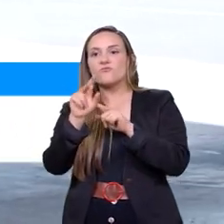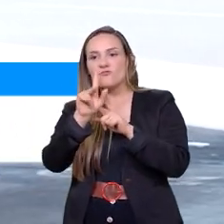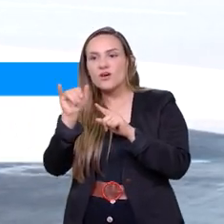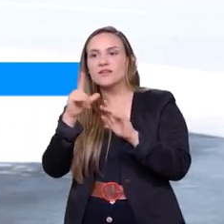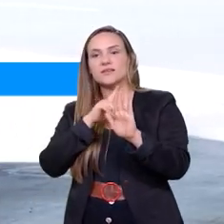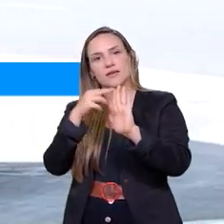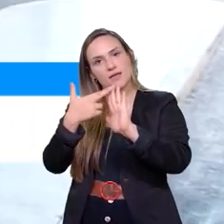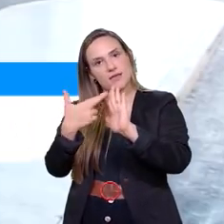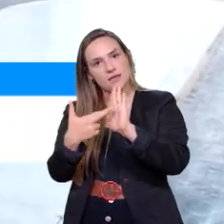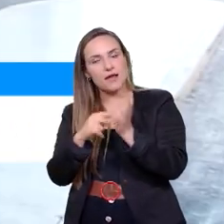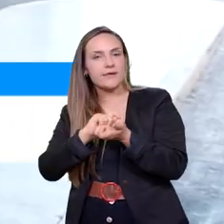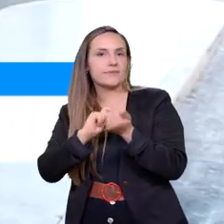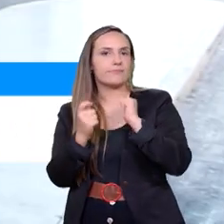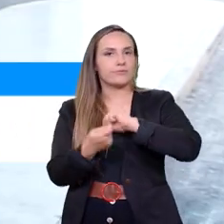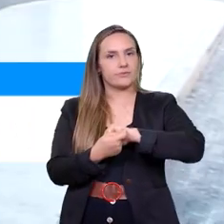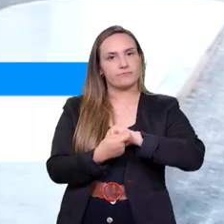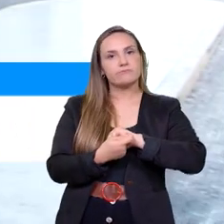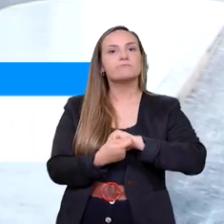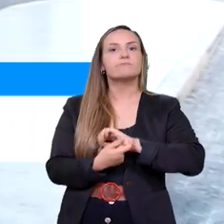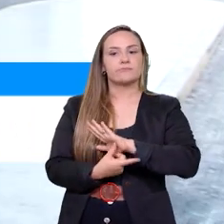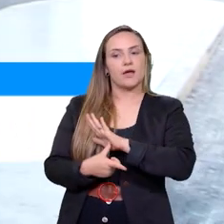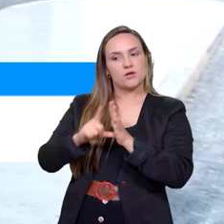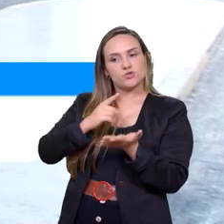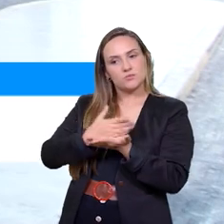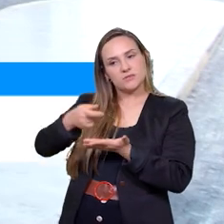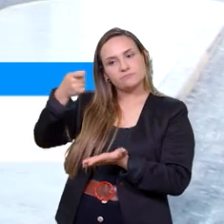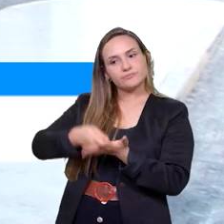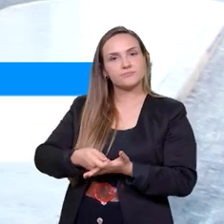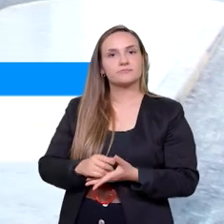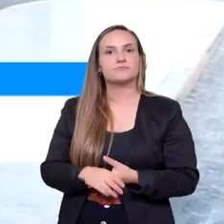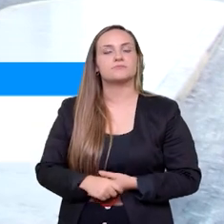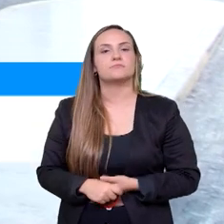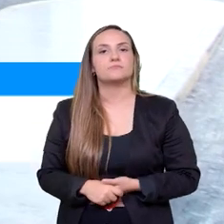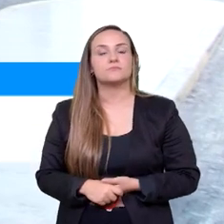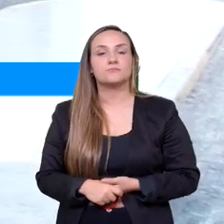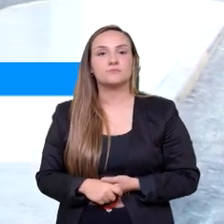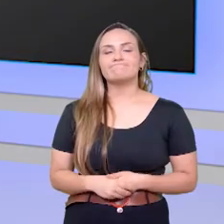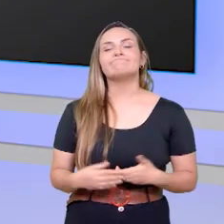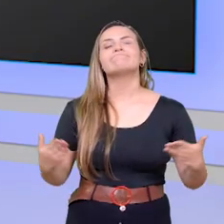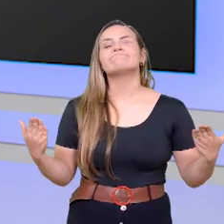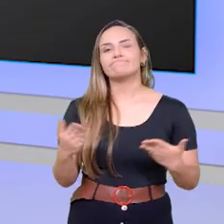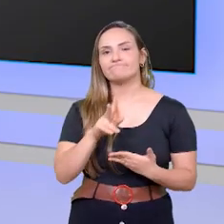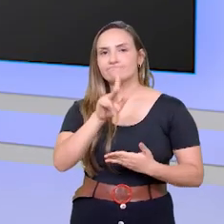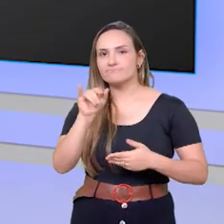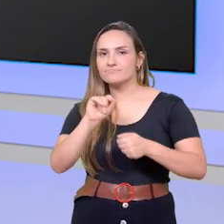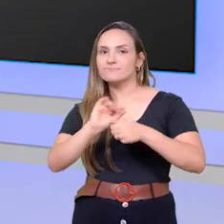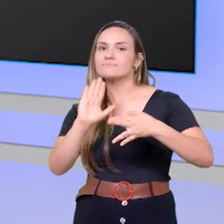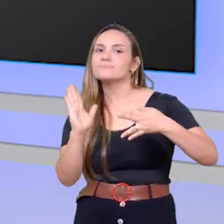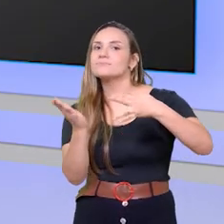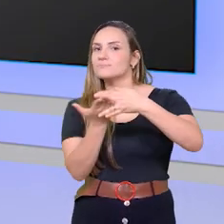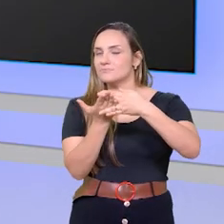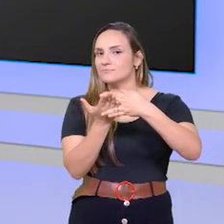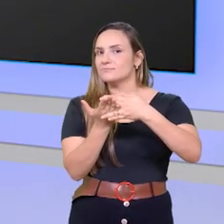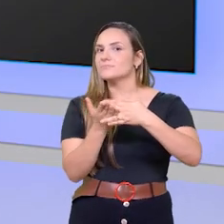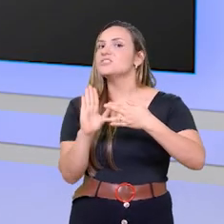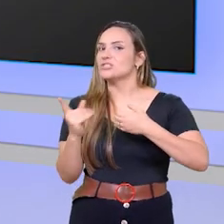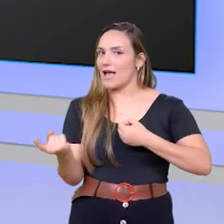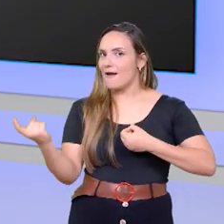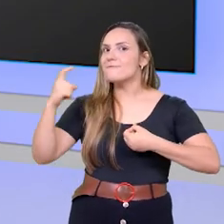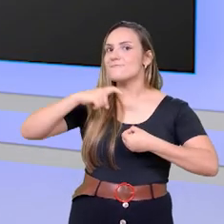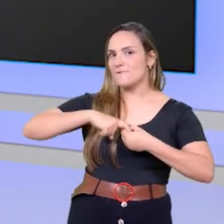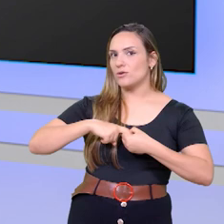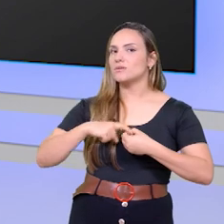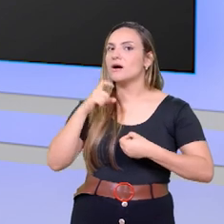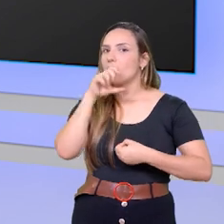serviços públicos normalizar a lei antes dela entrar em vigor agora nós vamos para um breve